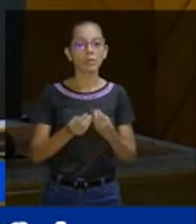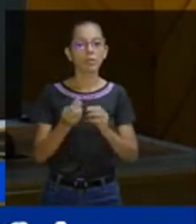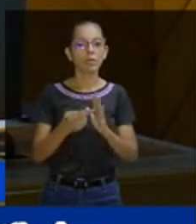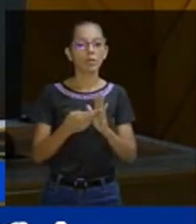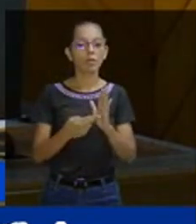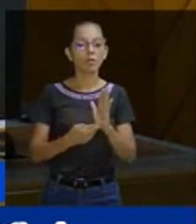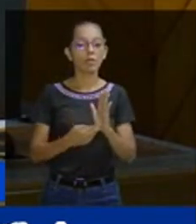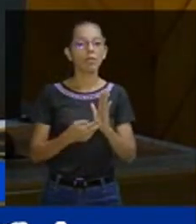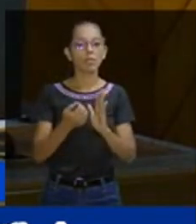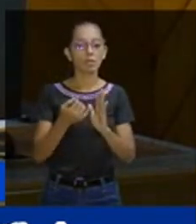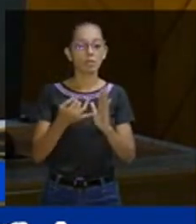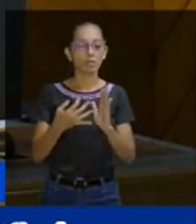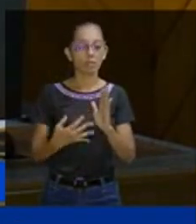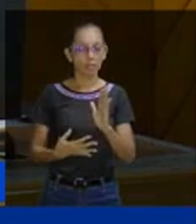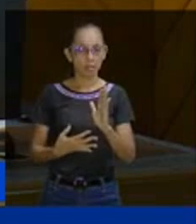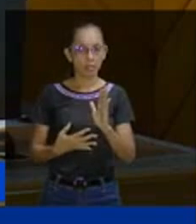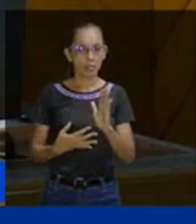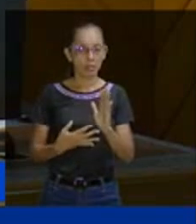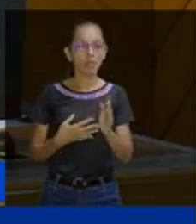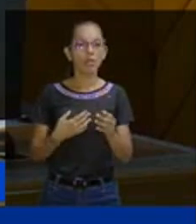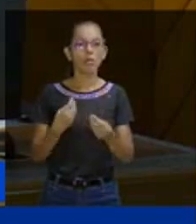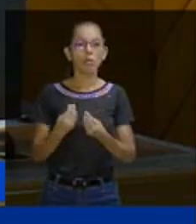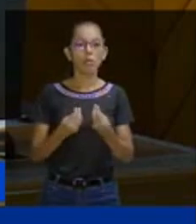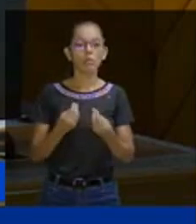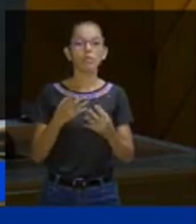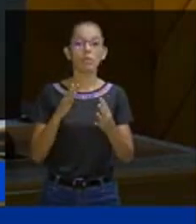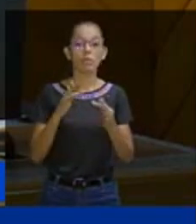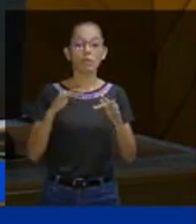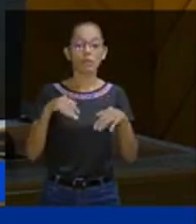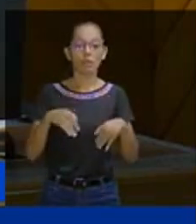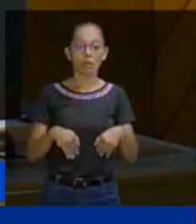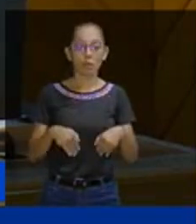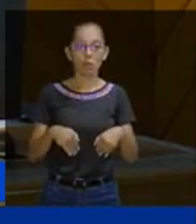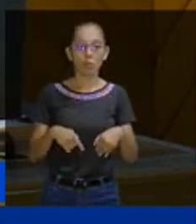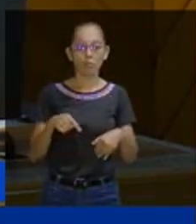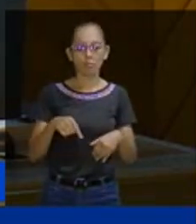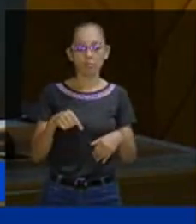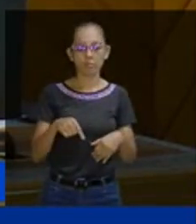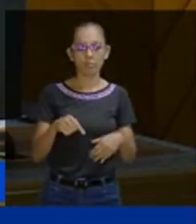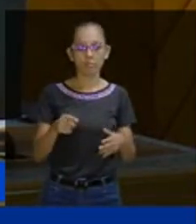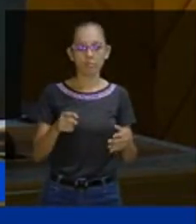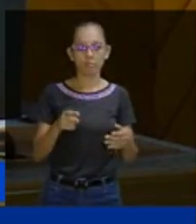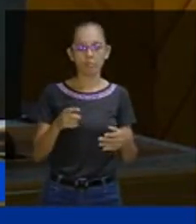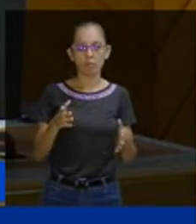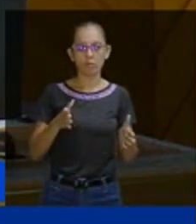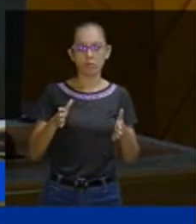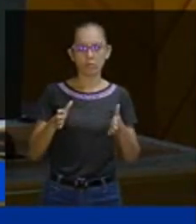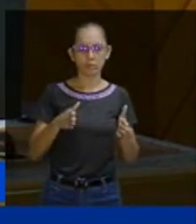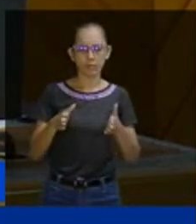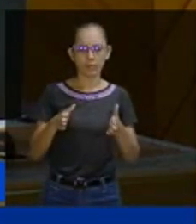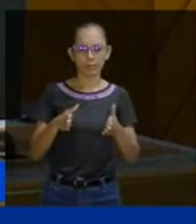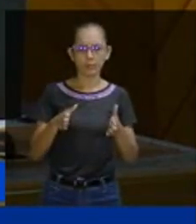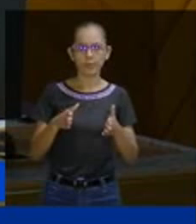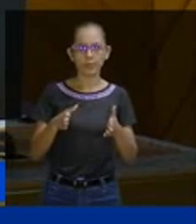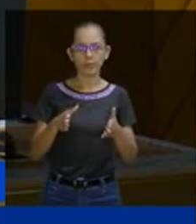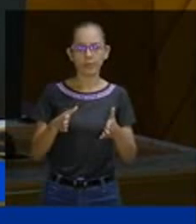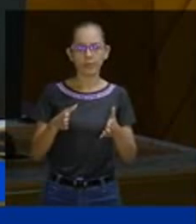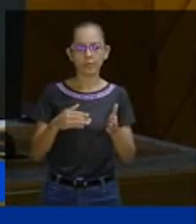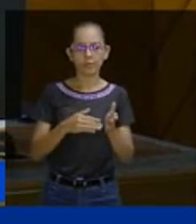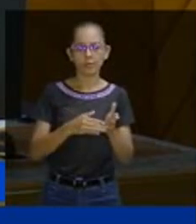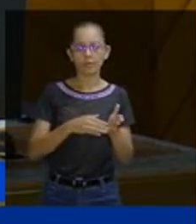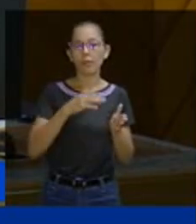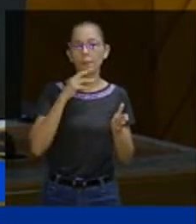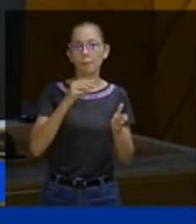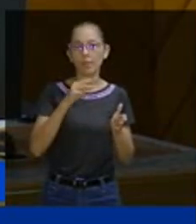ao final, e a minha sugestão é ao final, até o final desse mandato, nesse caso aí até março, que